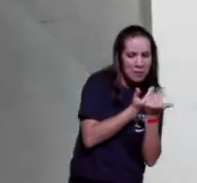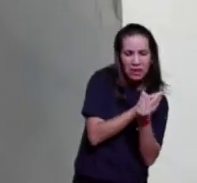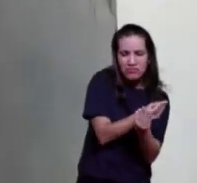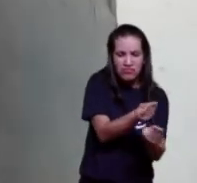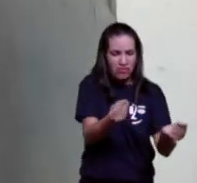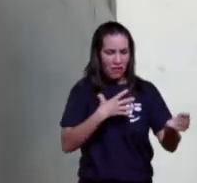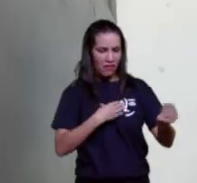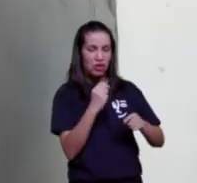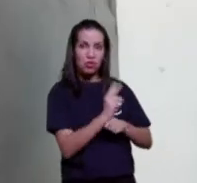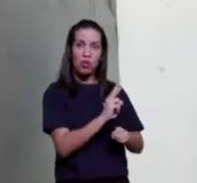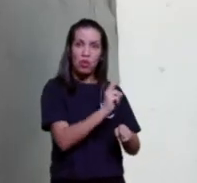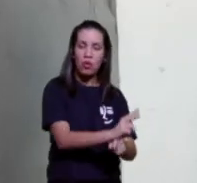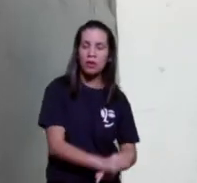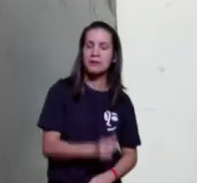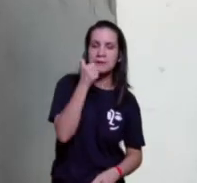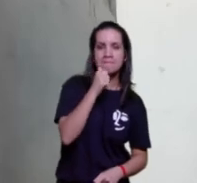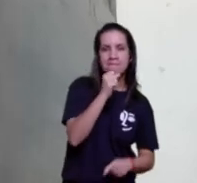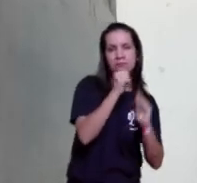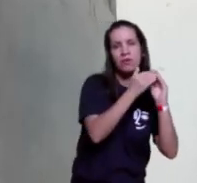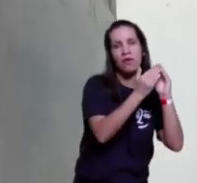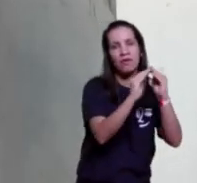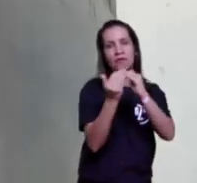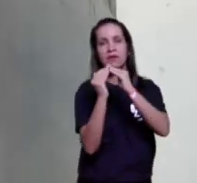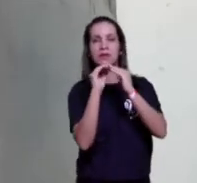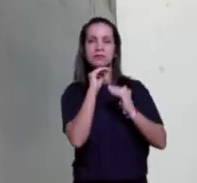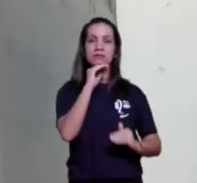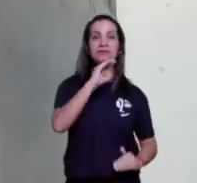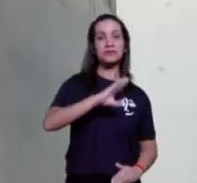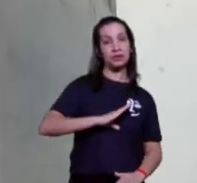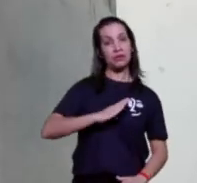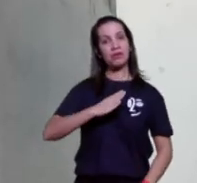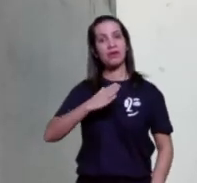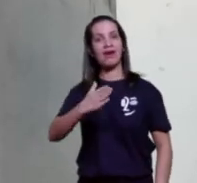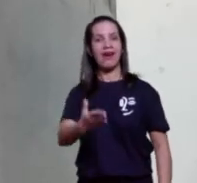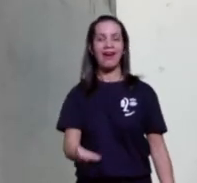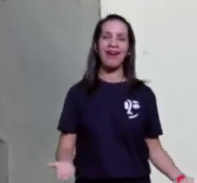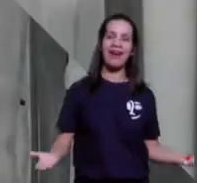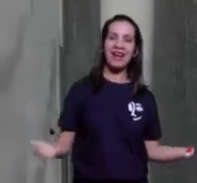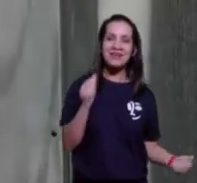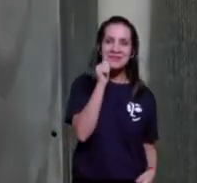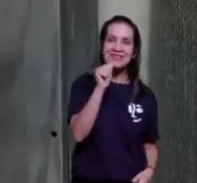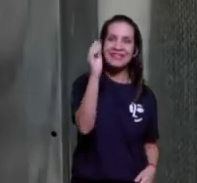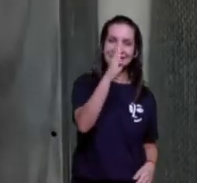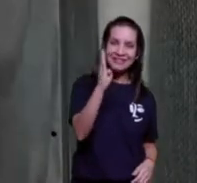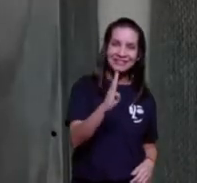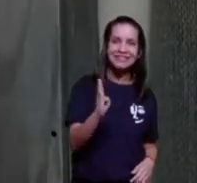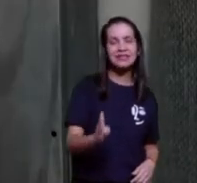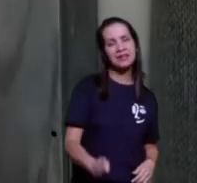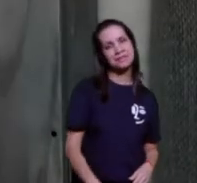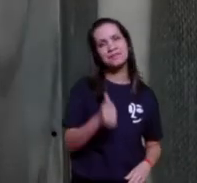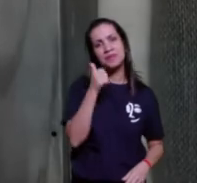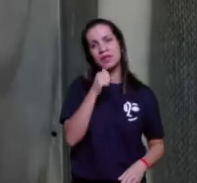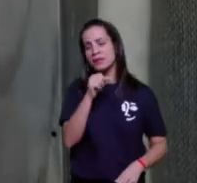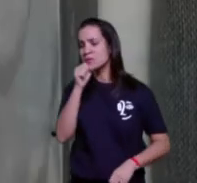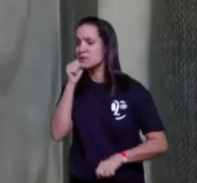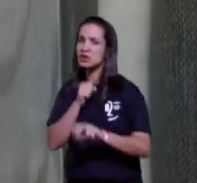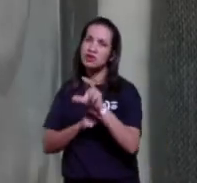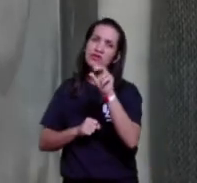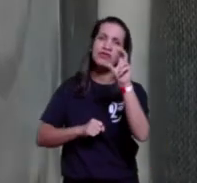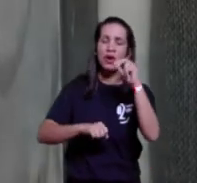bobeira. Mãe da favela, de cabeça erguida, com muito orgulho, mulher brasileira. A benção, mãe, a benção,